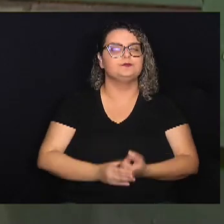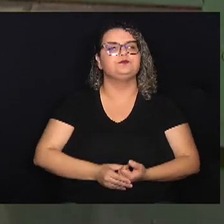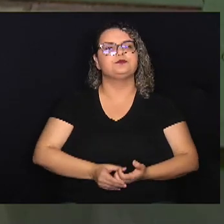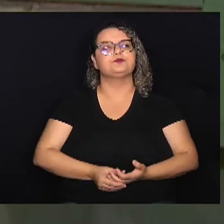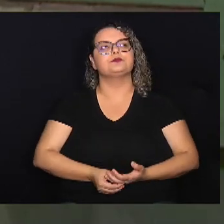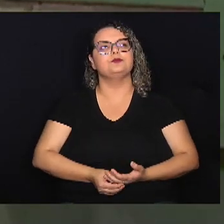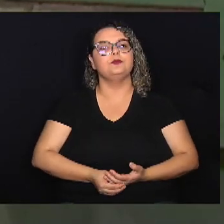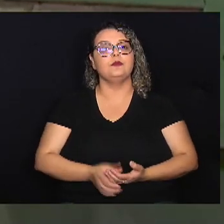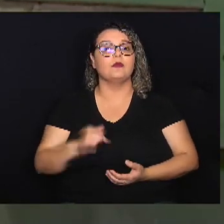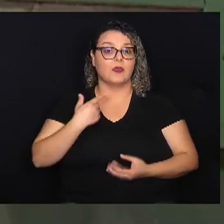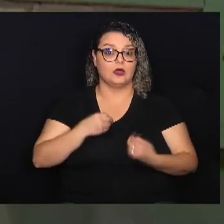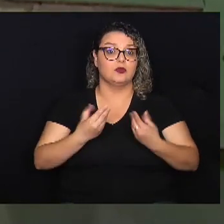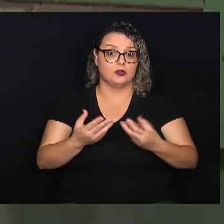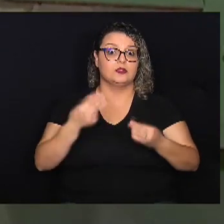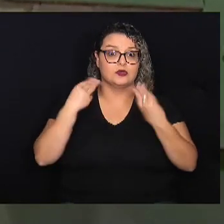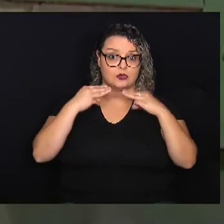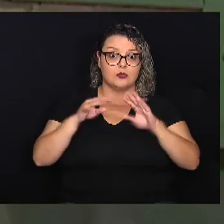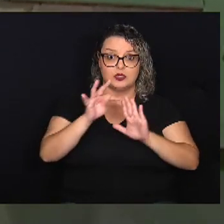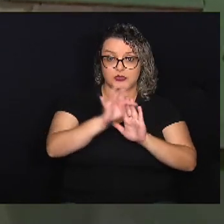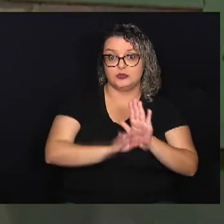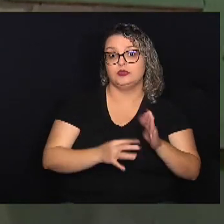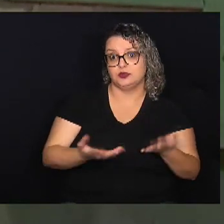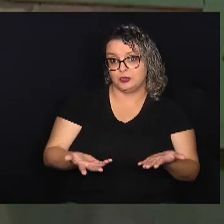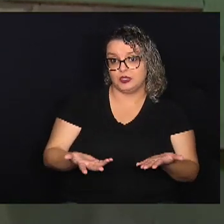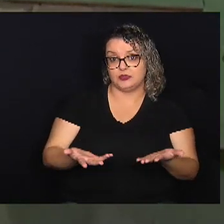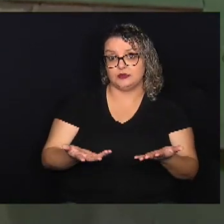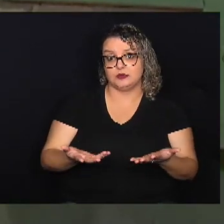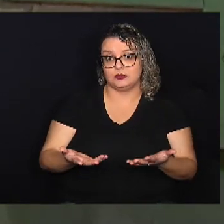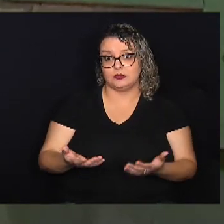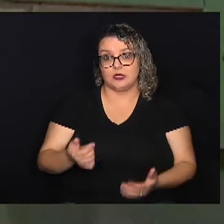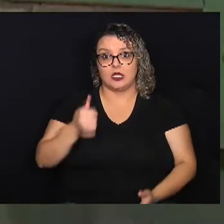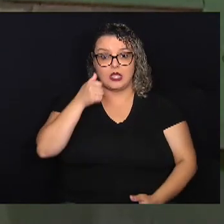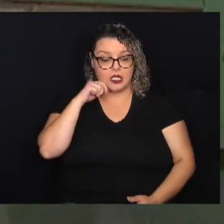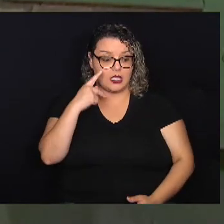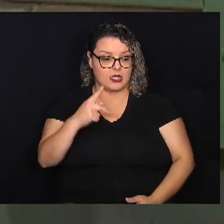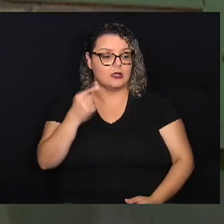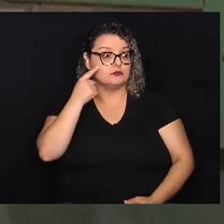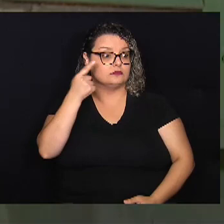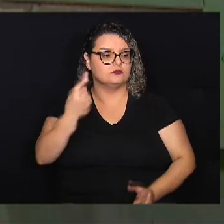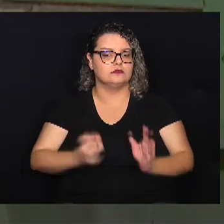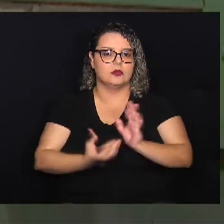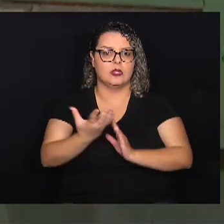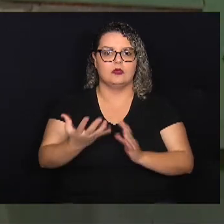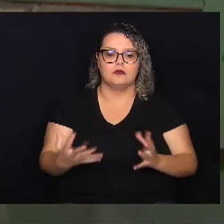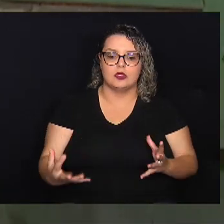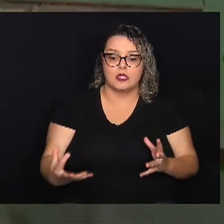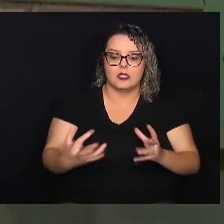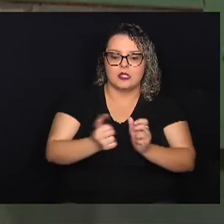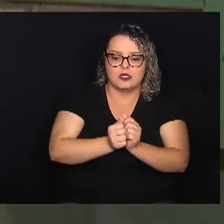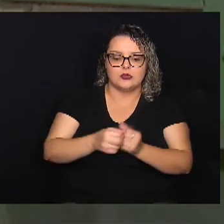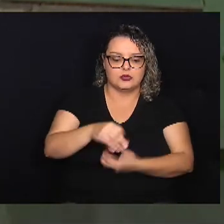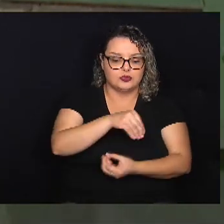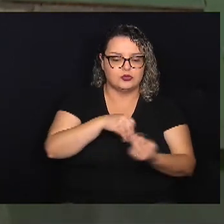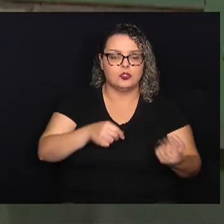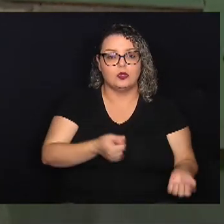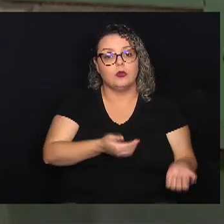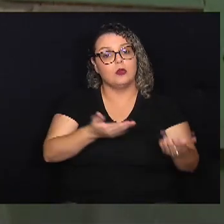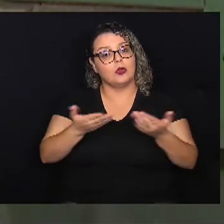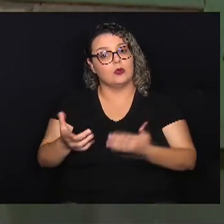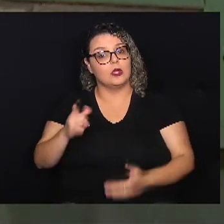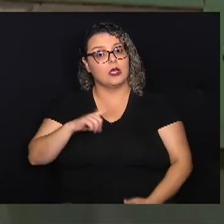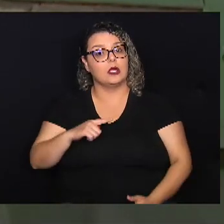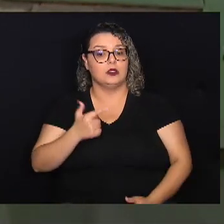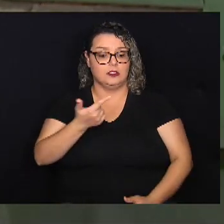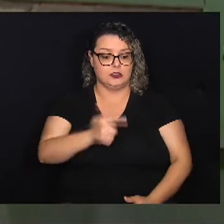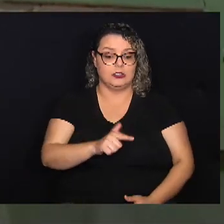trouxe a música também e o texto. E aí, ela que teve essa ideia de fazer essa costura, e fica um espetáculo que tem continuidade,